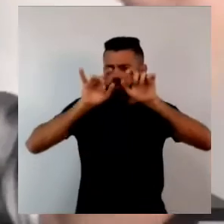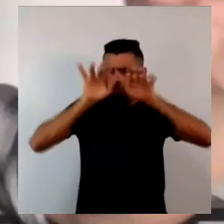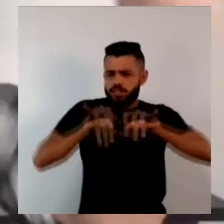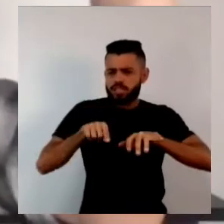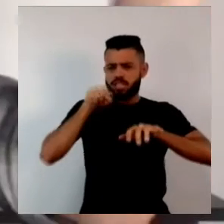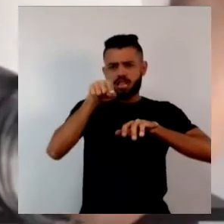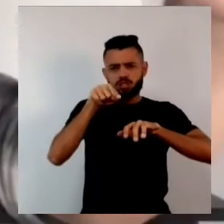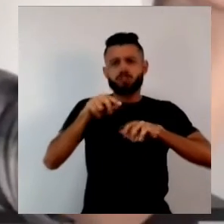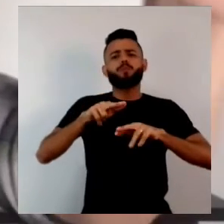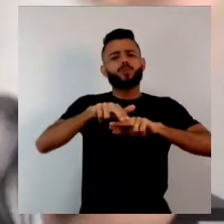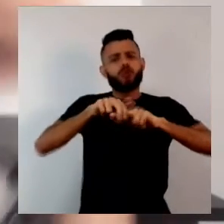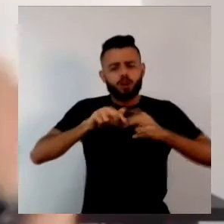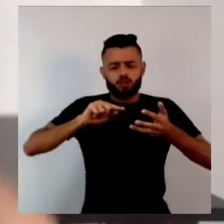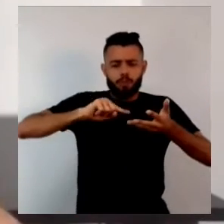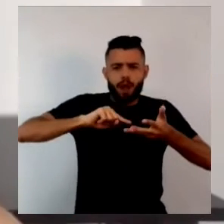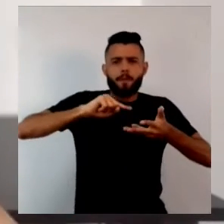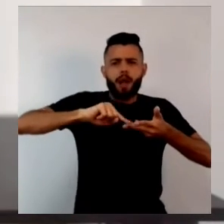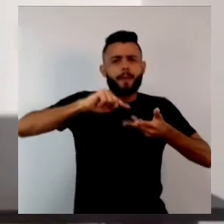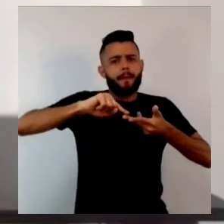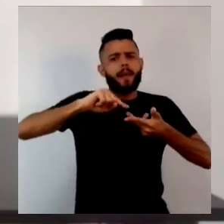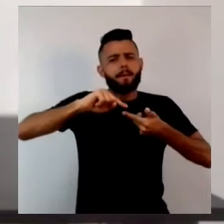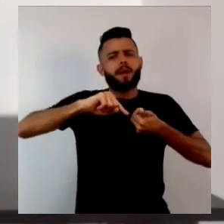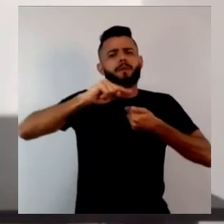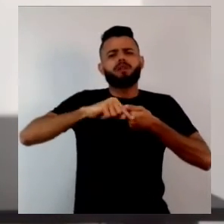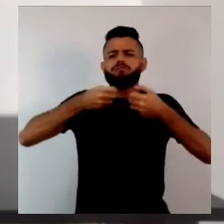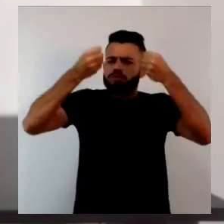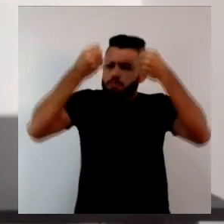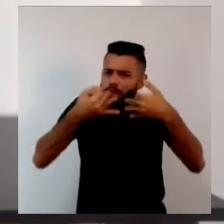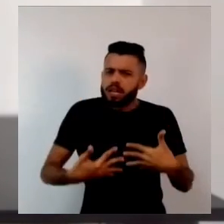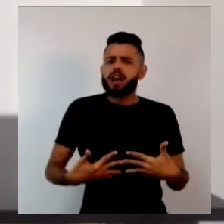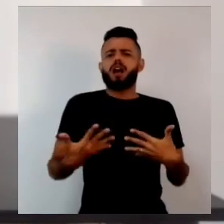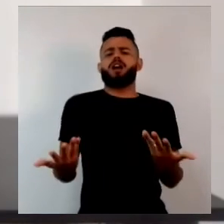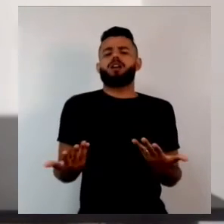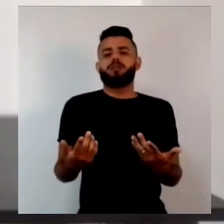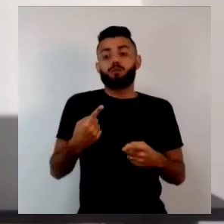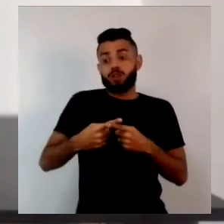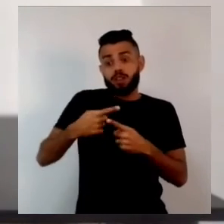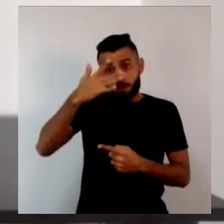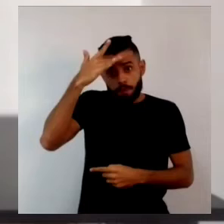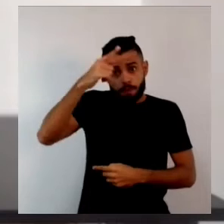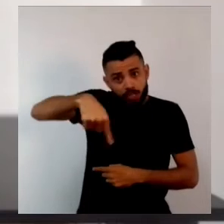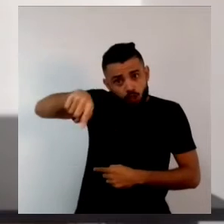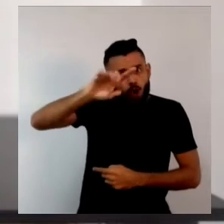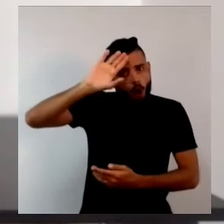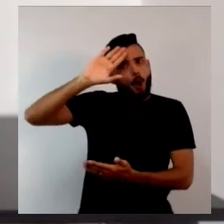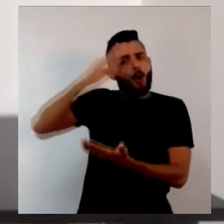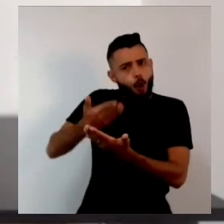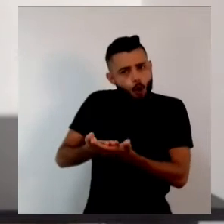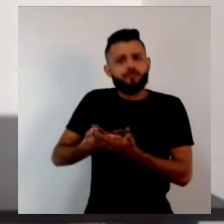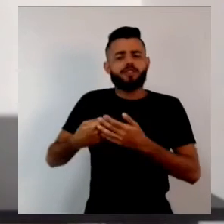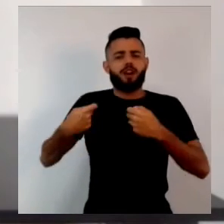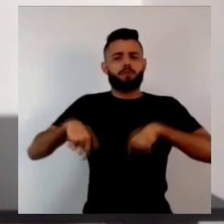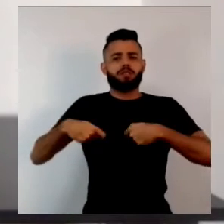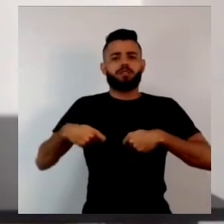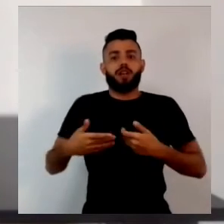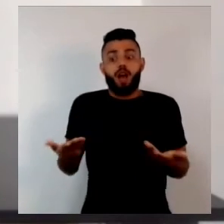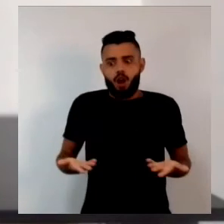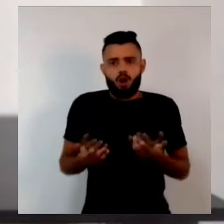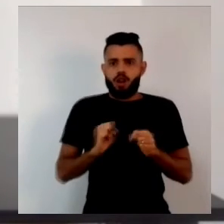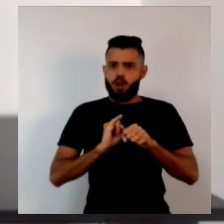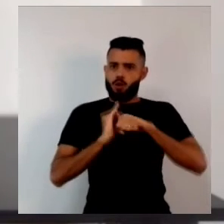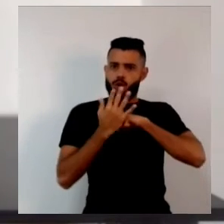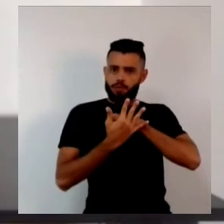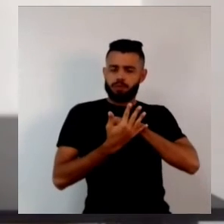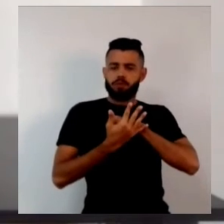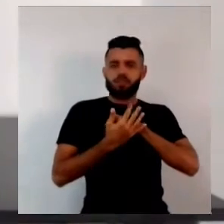disso, disso e disso. As pessoas querem confiar na imprensa. E agora, com a pandemia, a gente viu que aumentou a confiança, ao menos temporariamente, na imprensa,